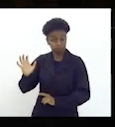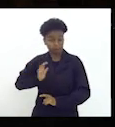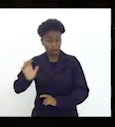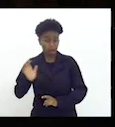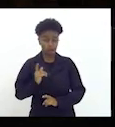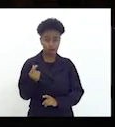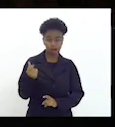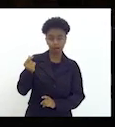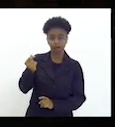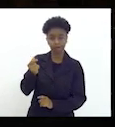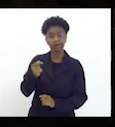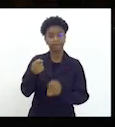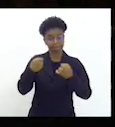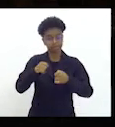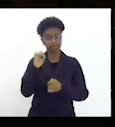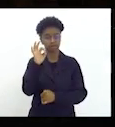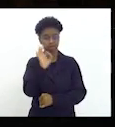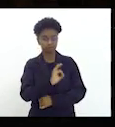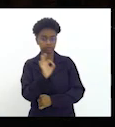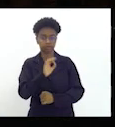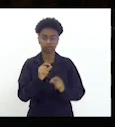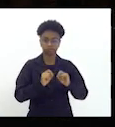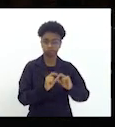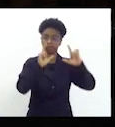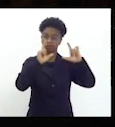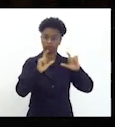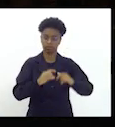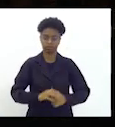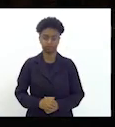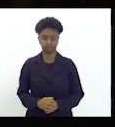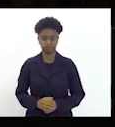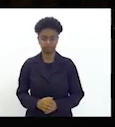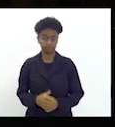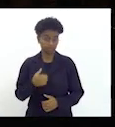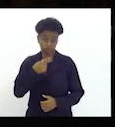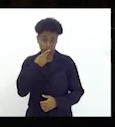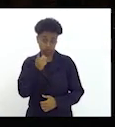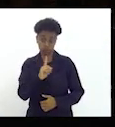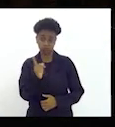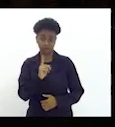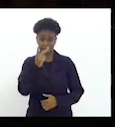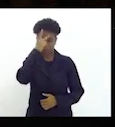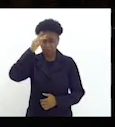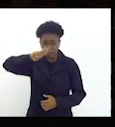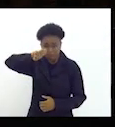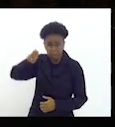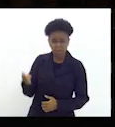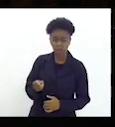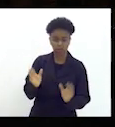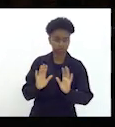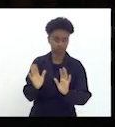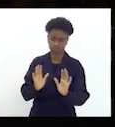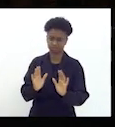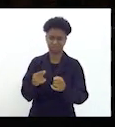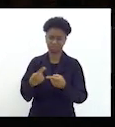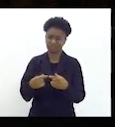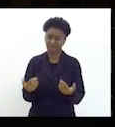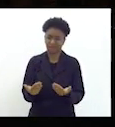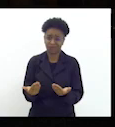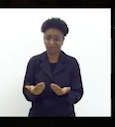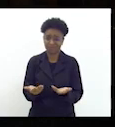quem ganhasse muito não vou falar nem os milionários que nos tempos